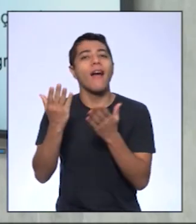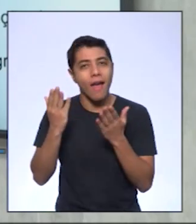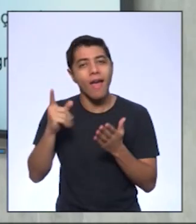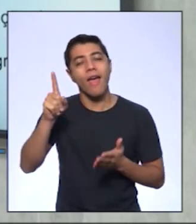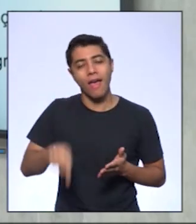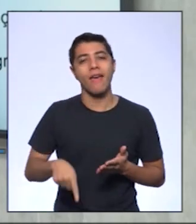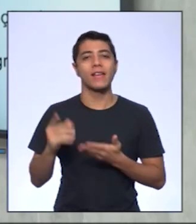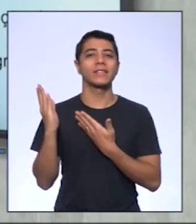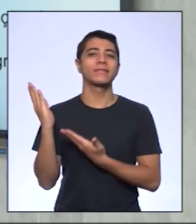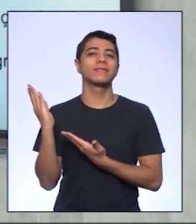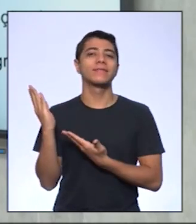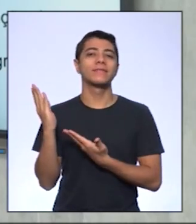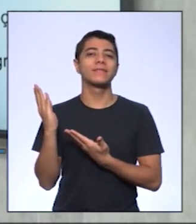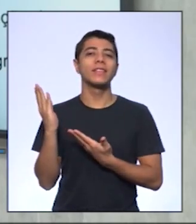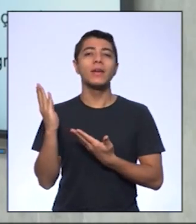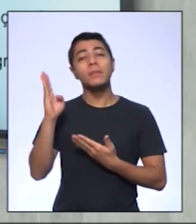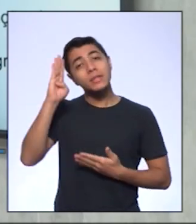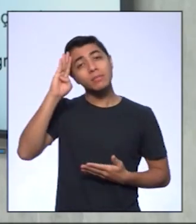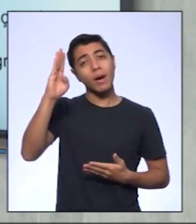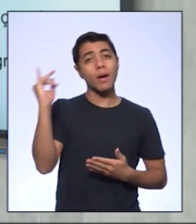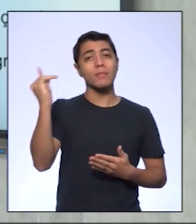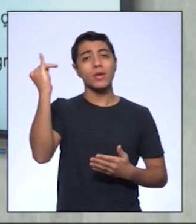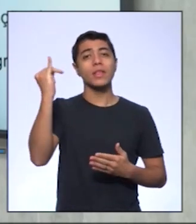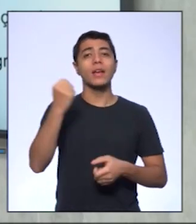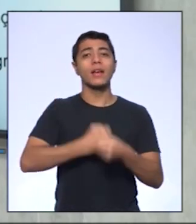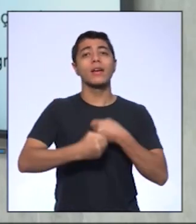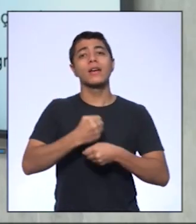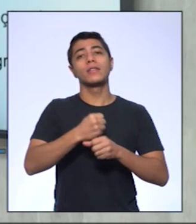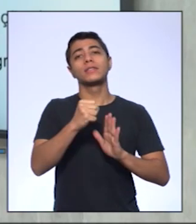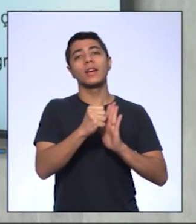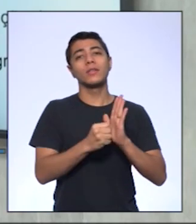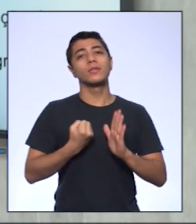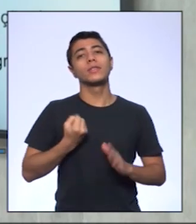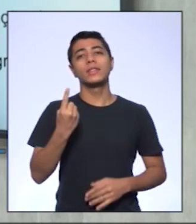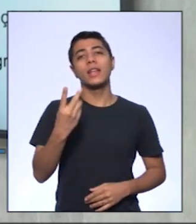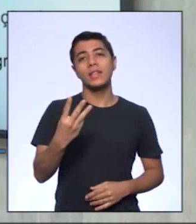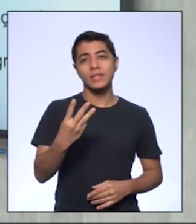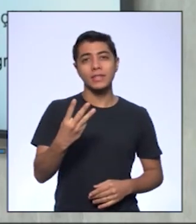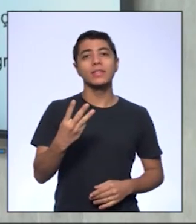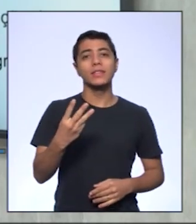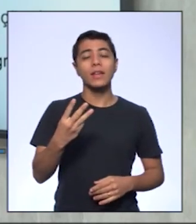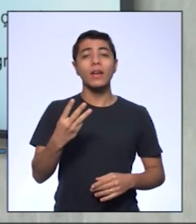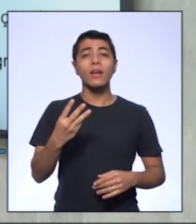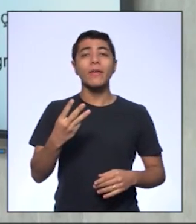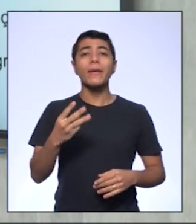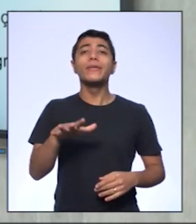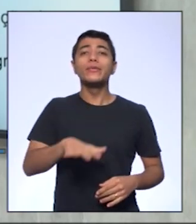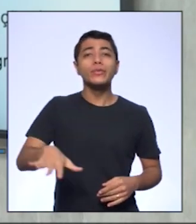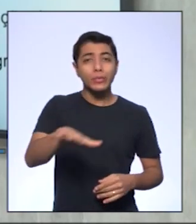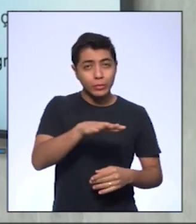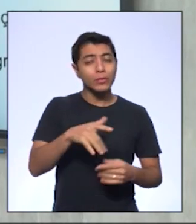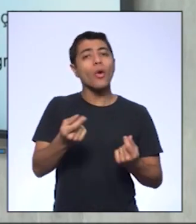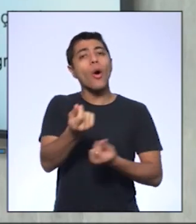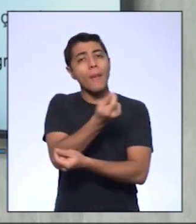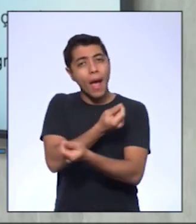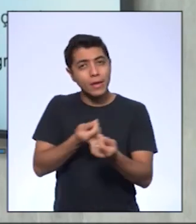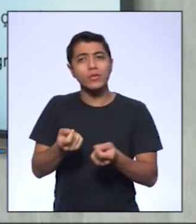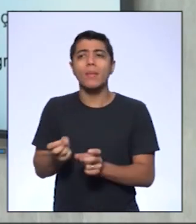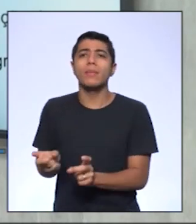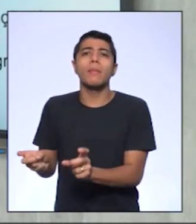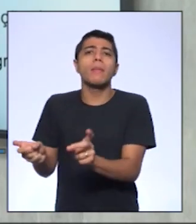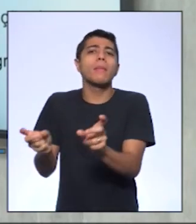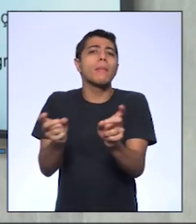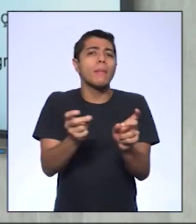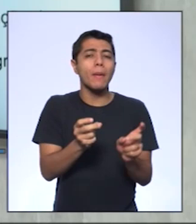XIII, né? Surgiu no século XIII, as cidades medievais, o comércio medieval, é um período que isso aparece no século XIII, só que